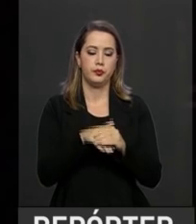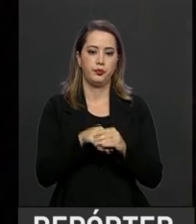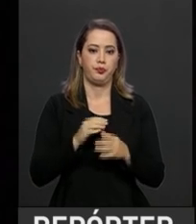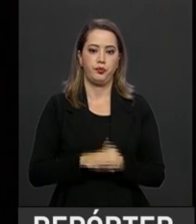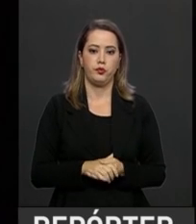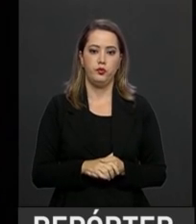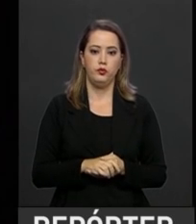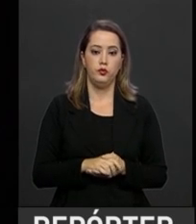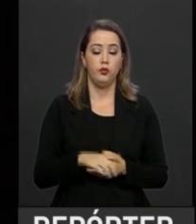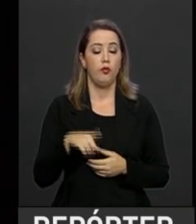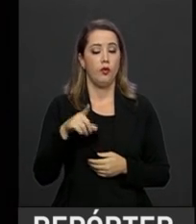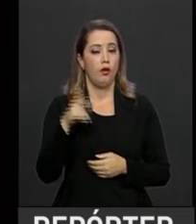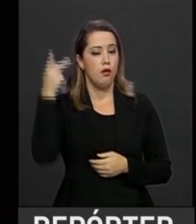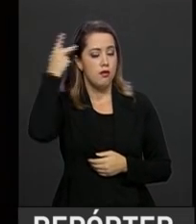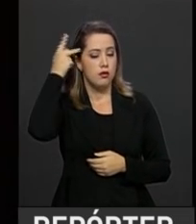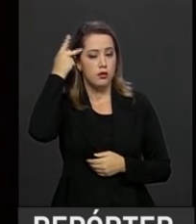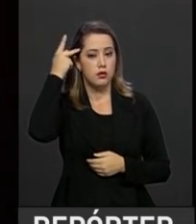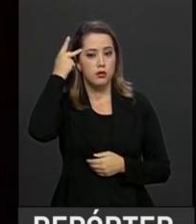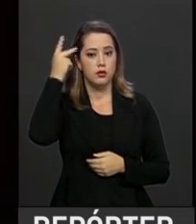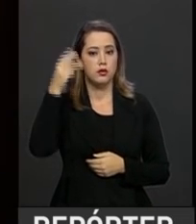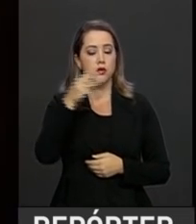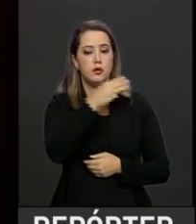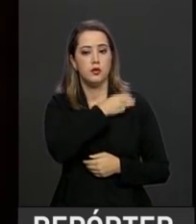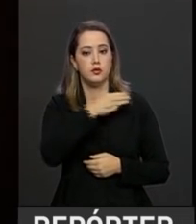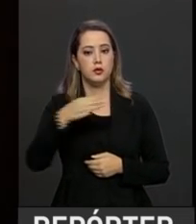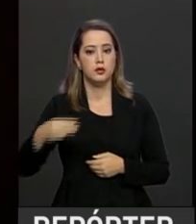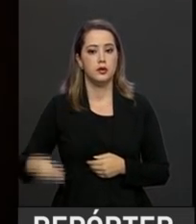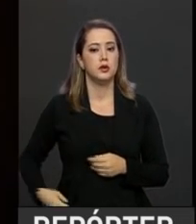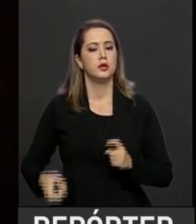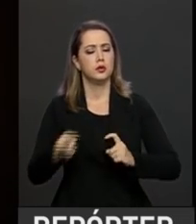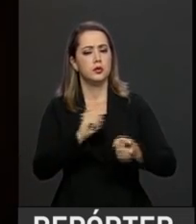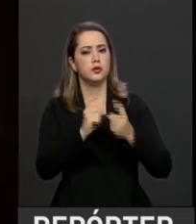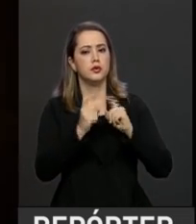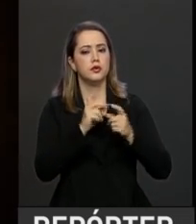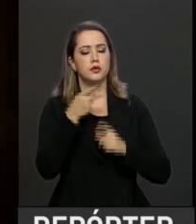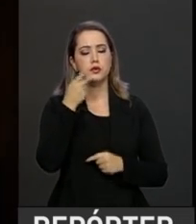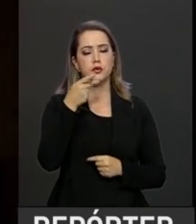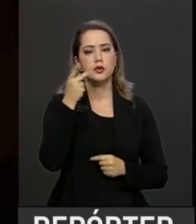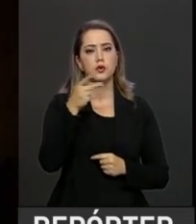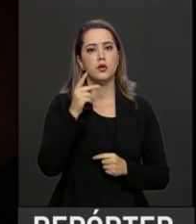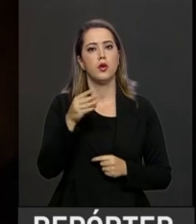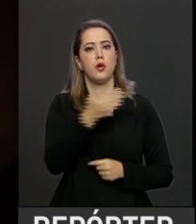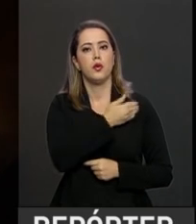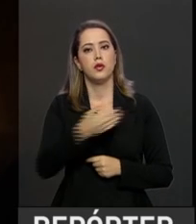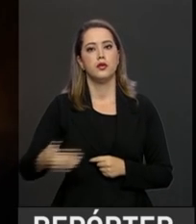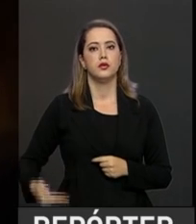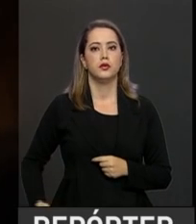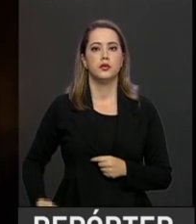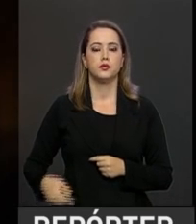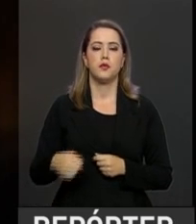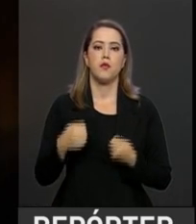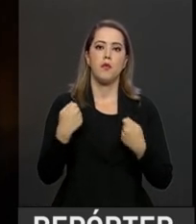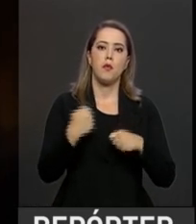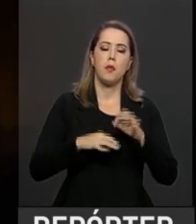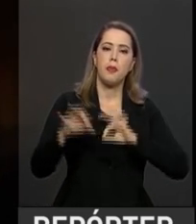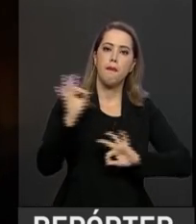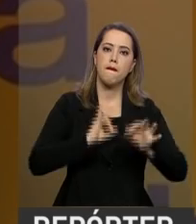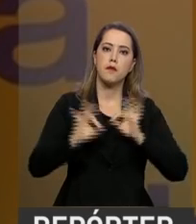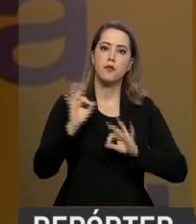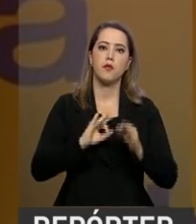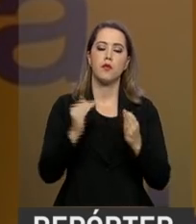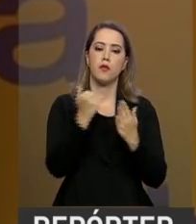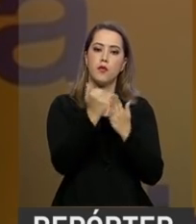Fazenda, Henrique Meirelles, disse que o governo também prepara medidas na área econômica que devem ser divulgadas nesta